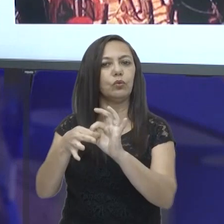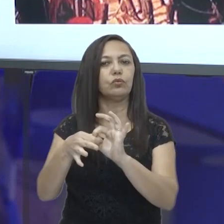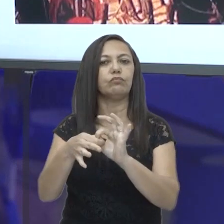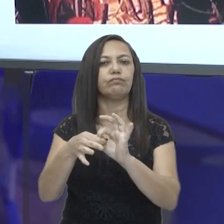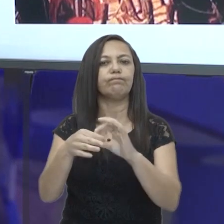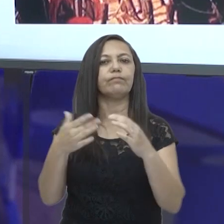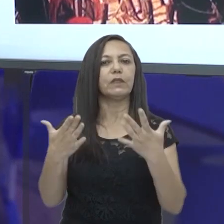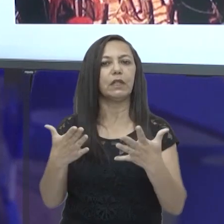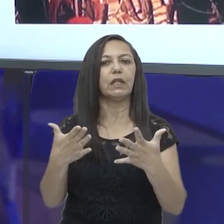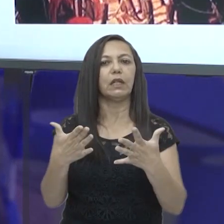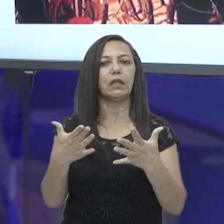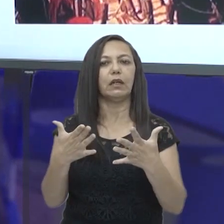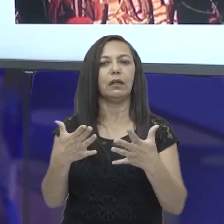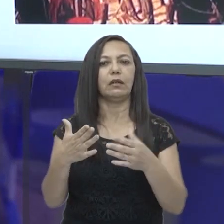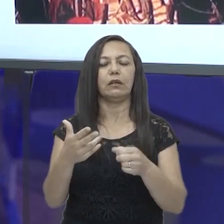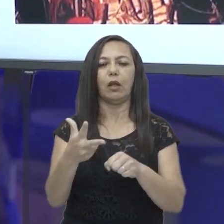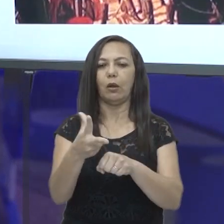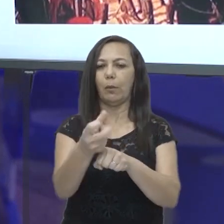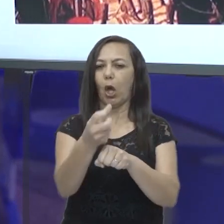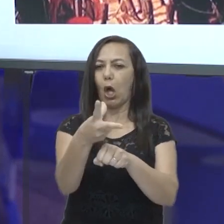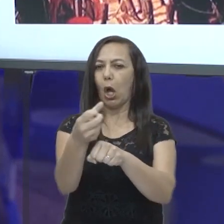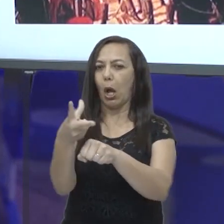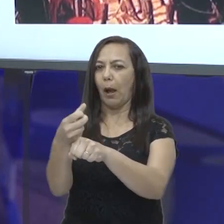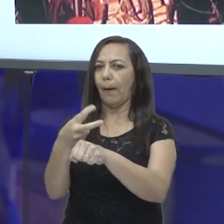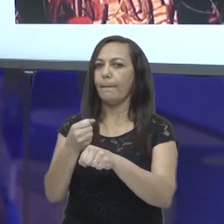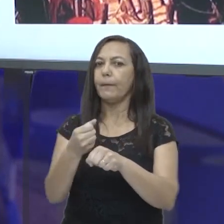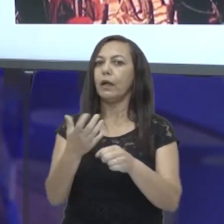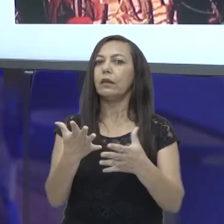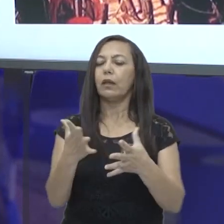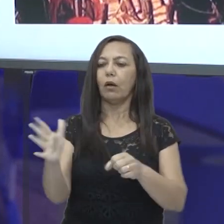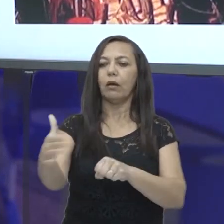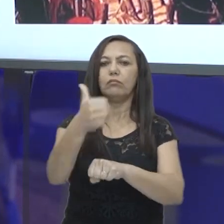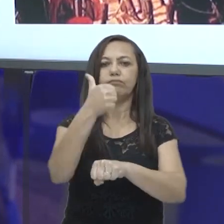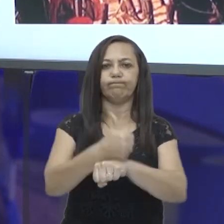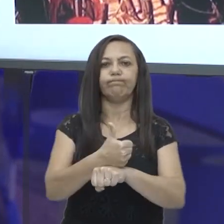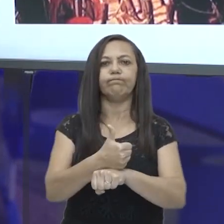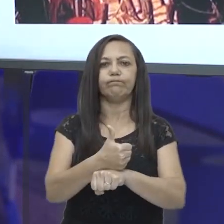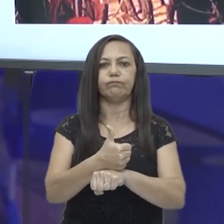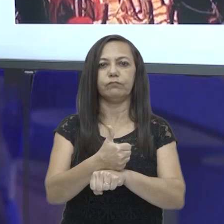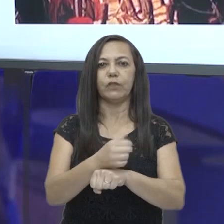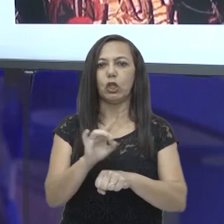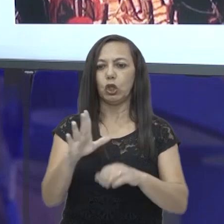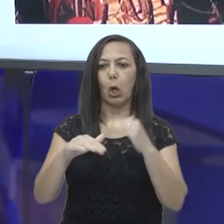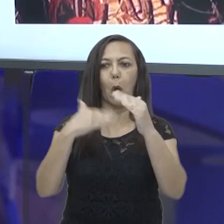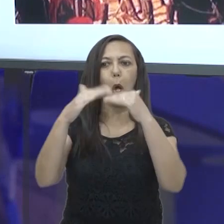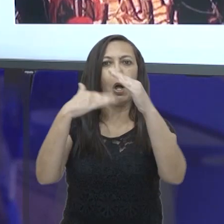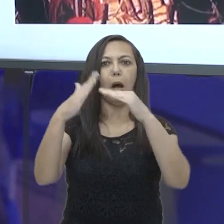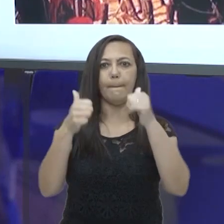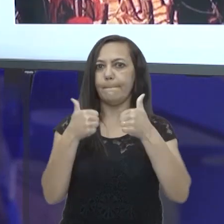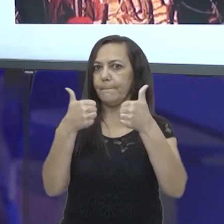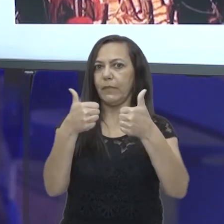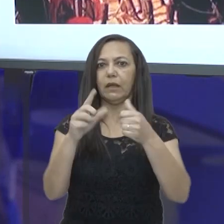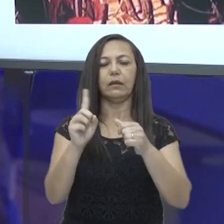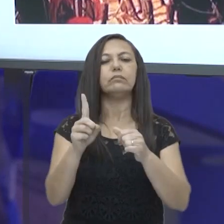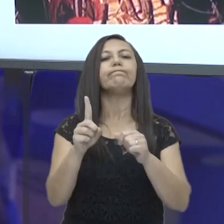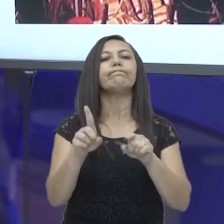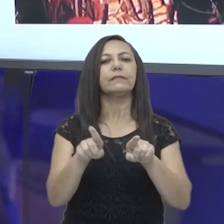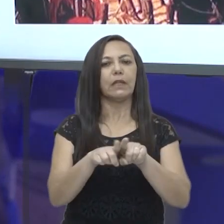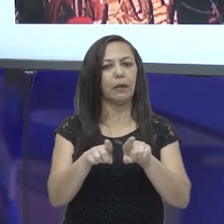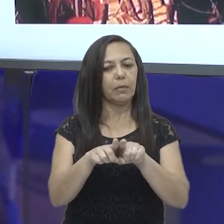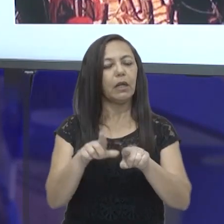sua exploração, tá certo? Toda colonização, ela não traz só o desenvolvimento. O